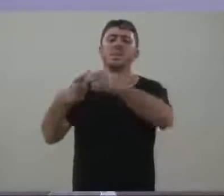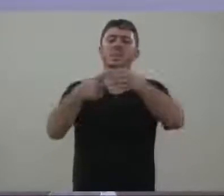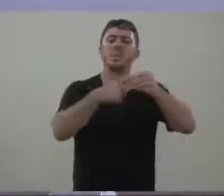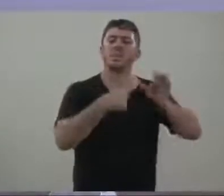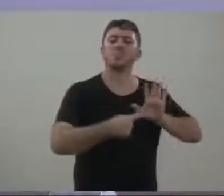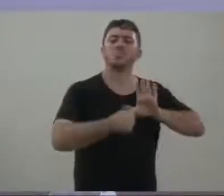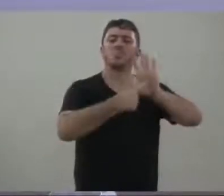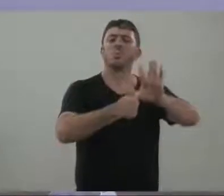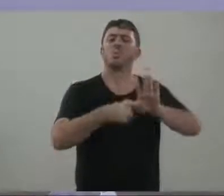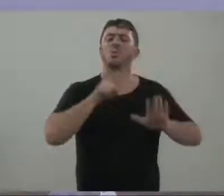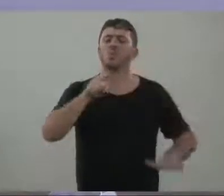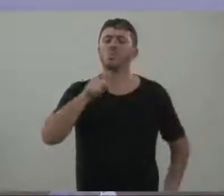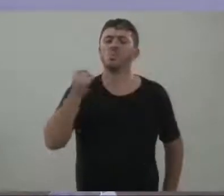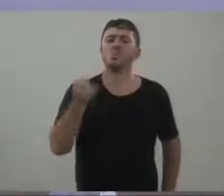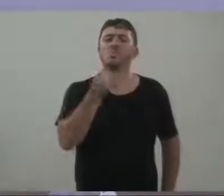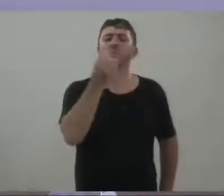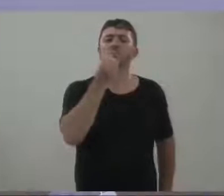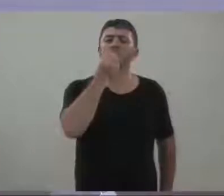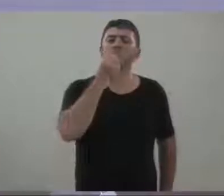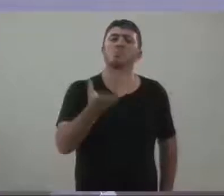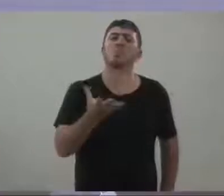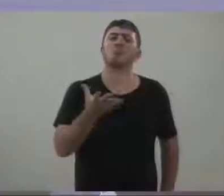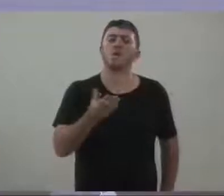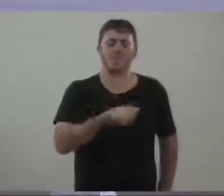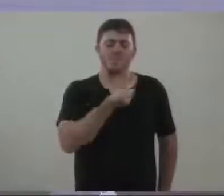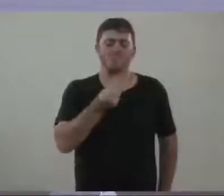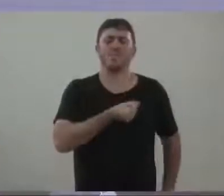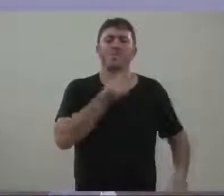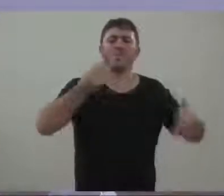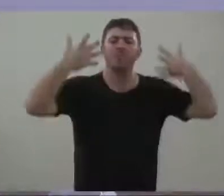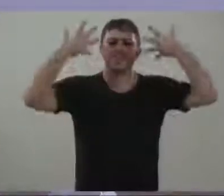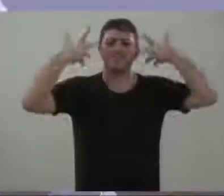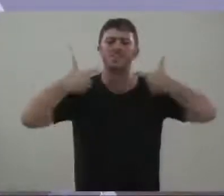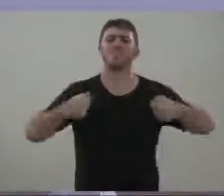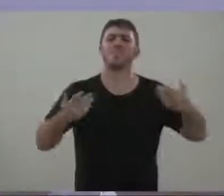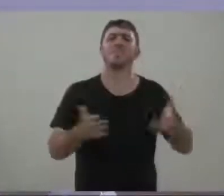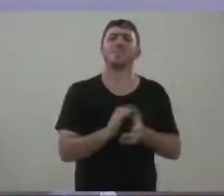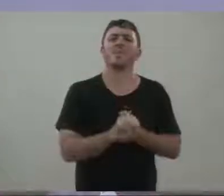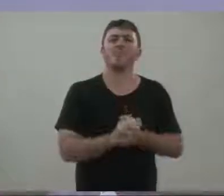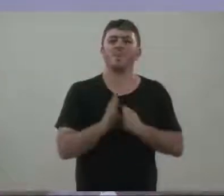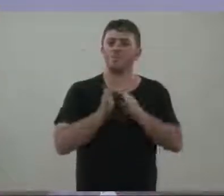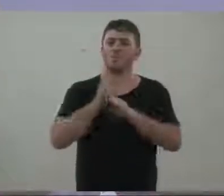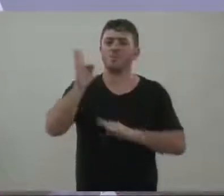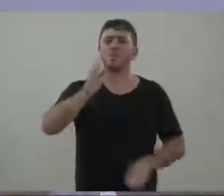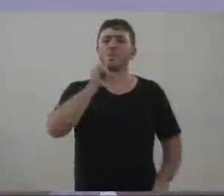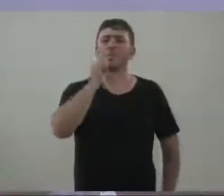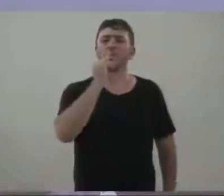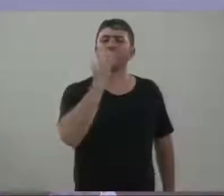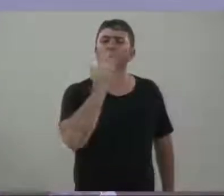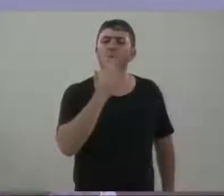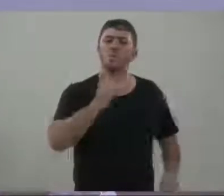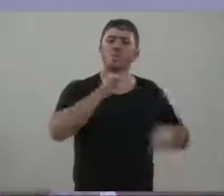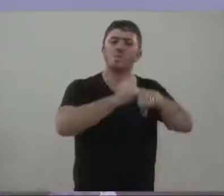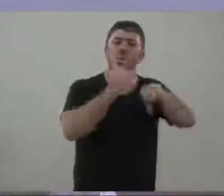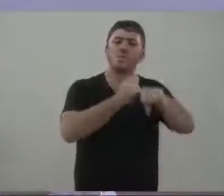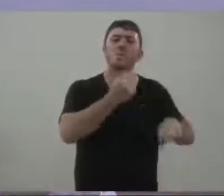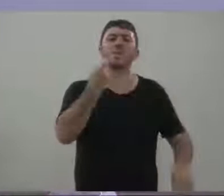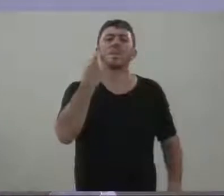animal. Diversas cidades, eu já falei aqui por diversas vezes, Indaiatuba, Jaguariúna,